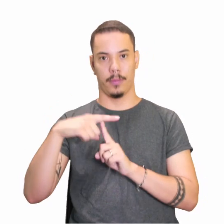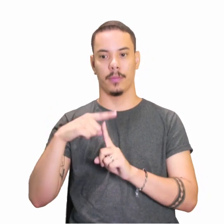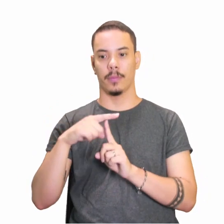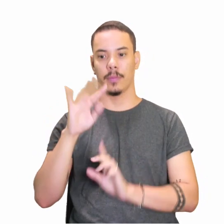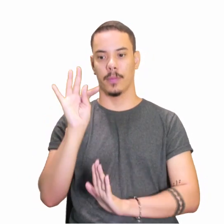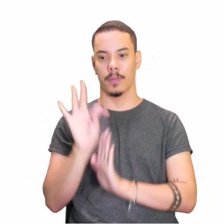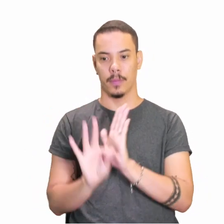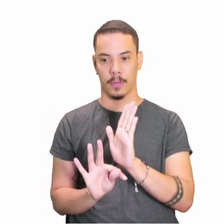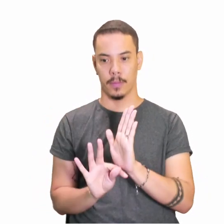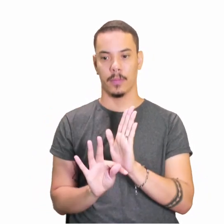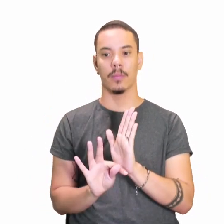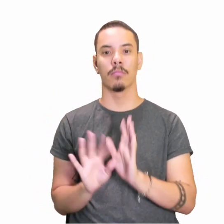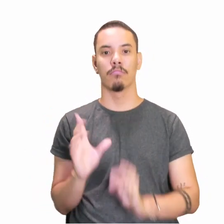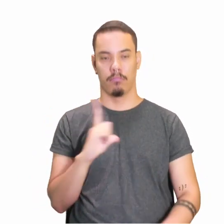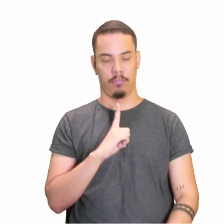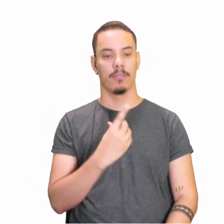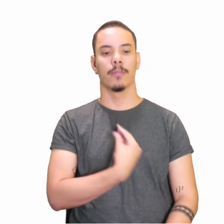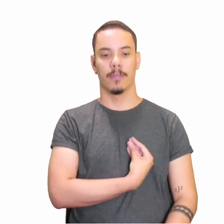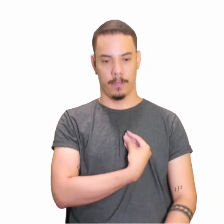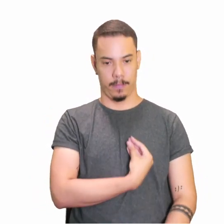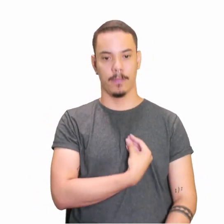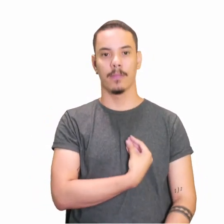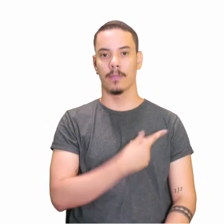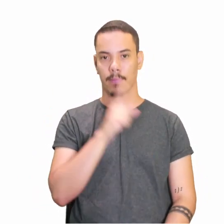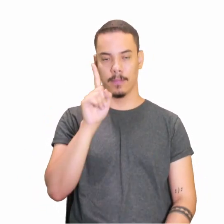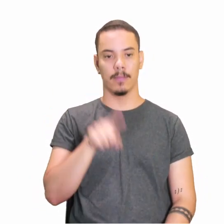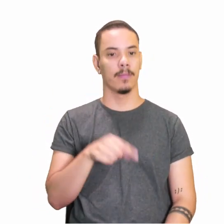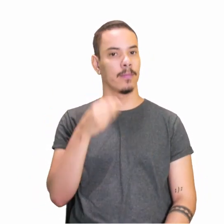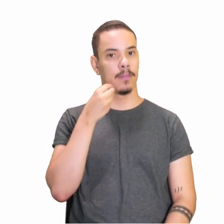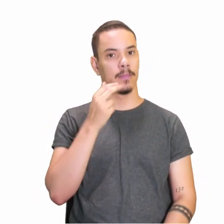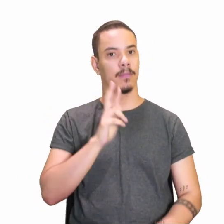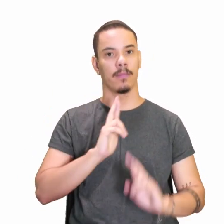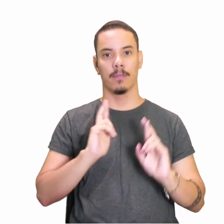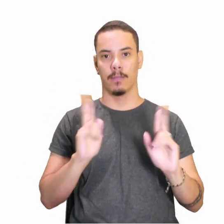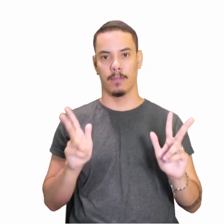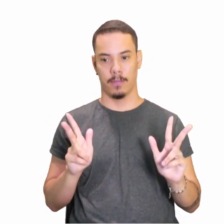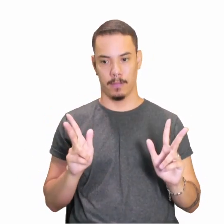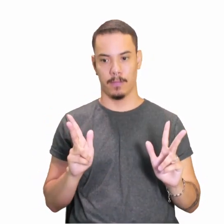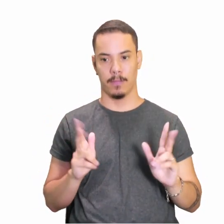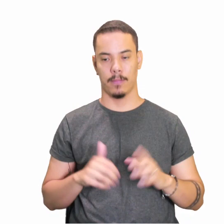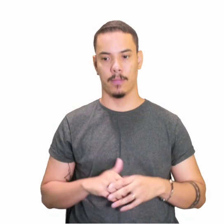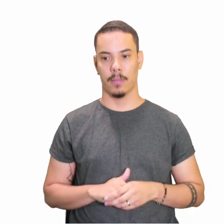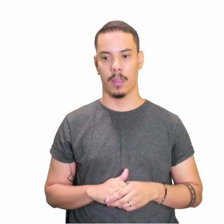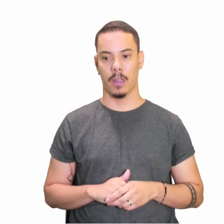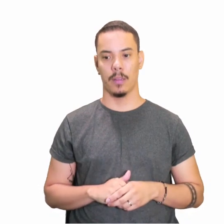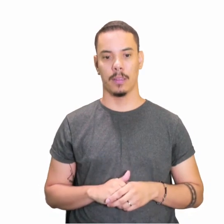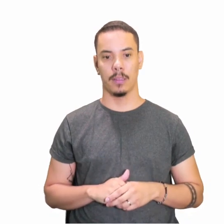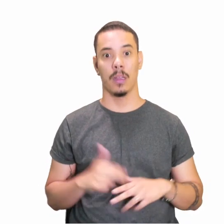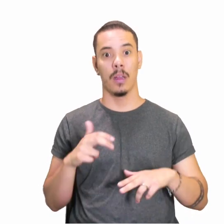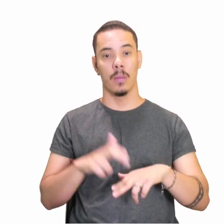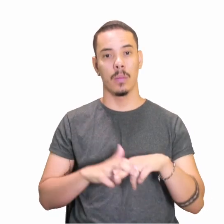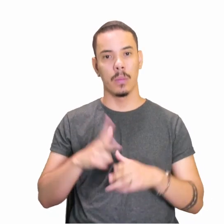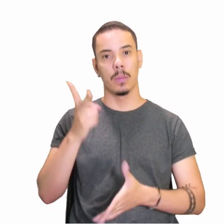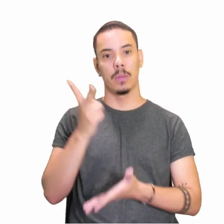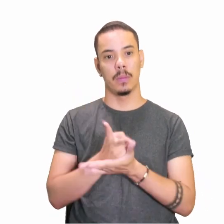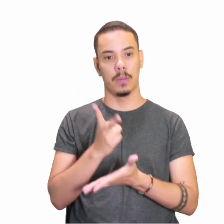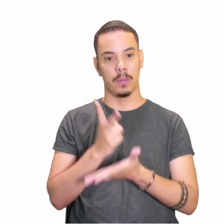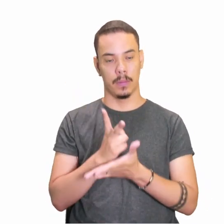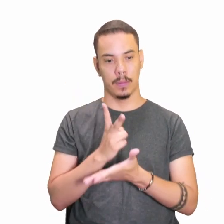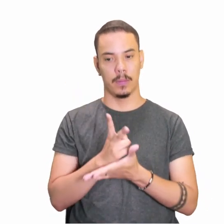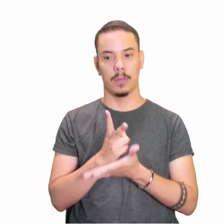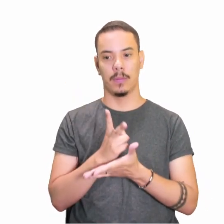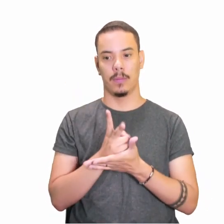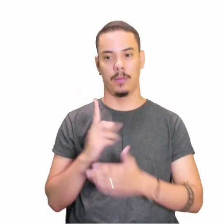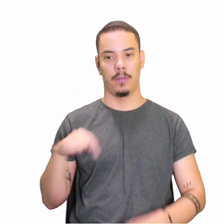textuais existem e são bem diferentes, tá certo? Então, toda vez